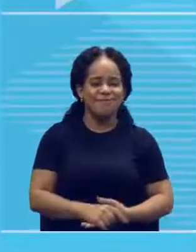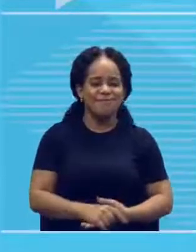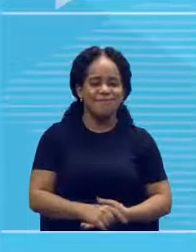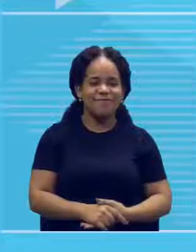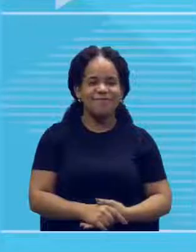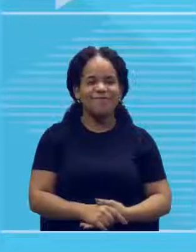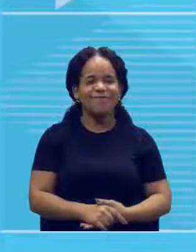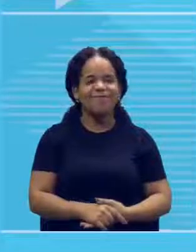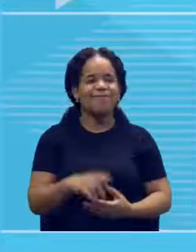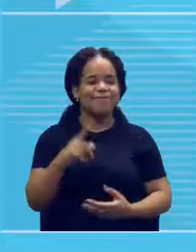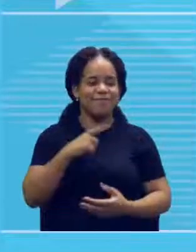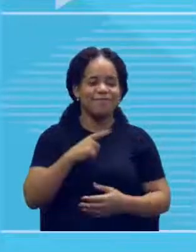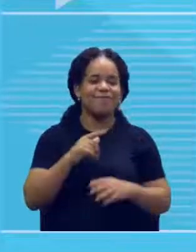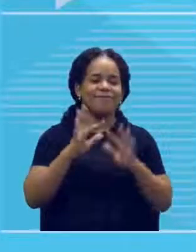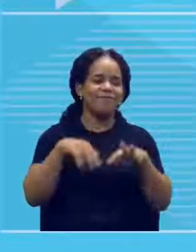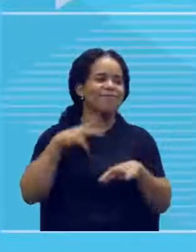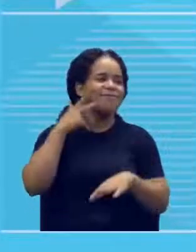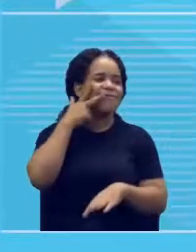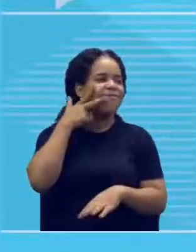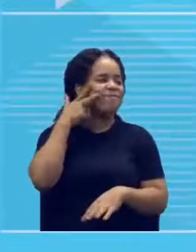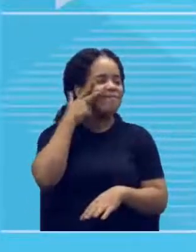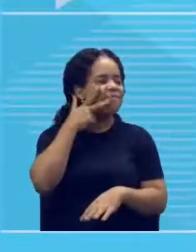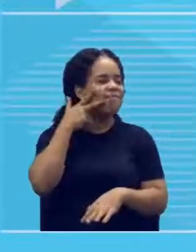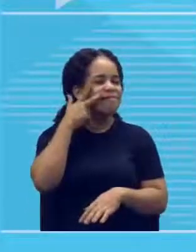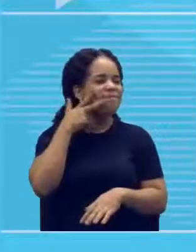No final das contas, eu não vou nem contar o resto.